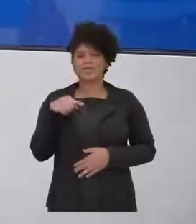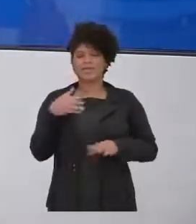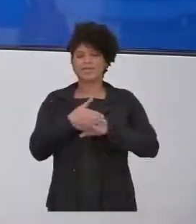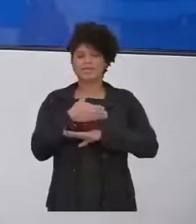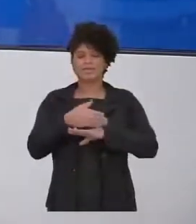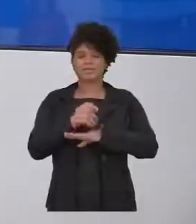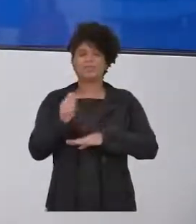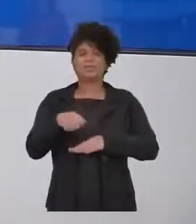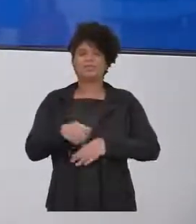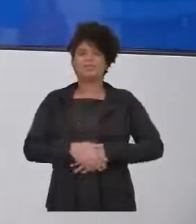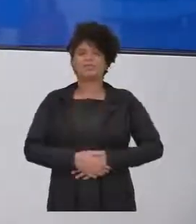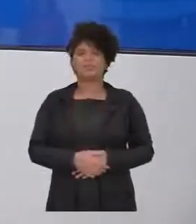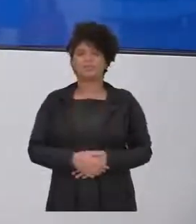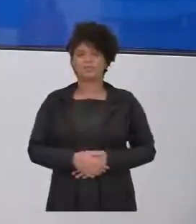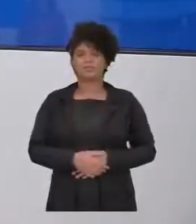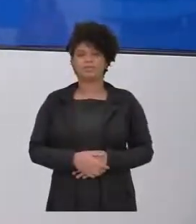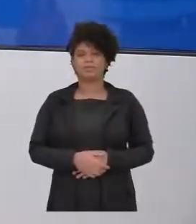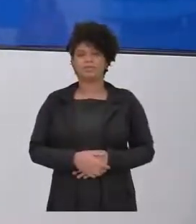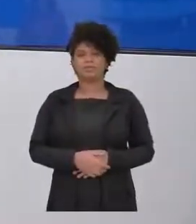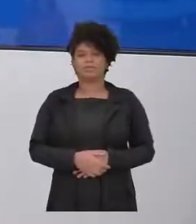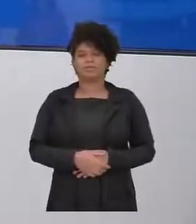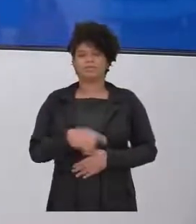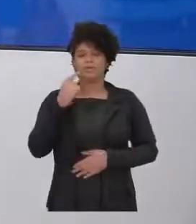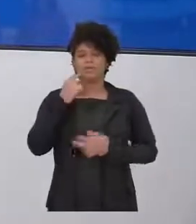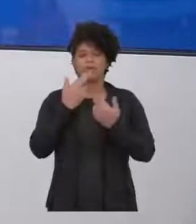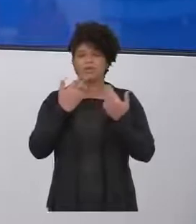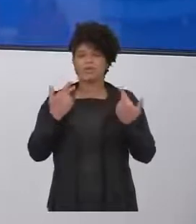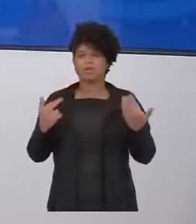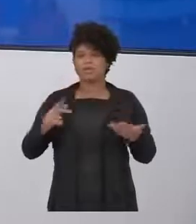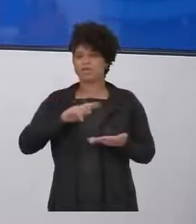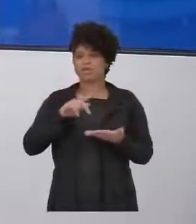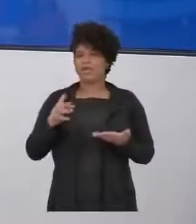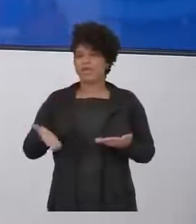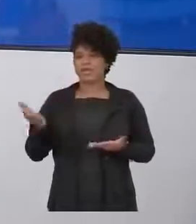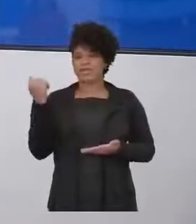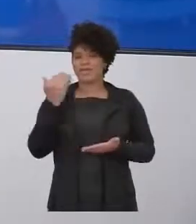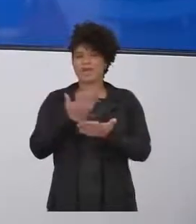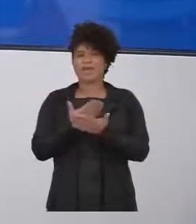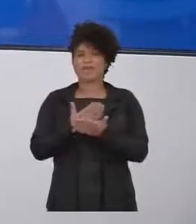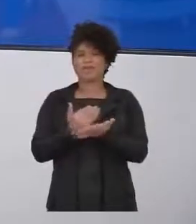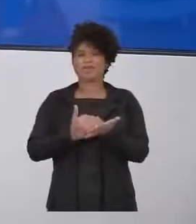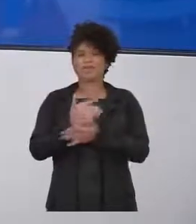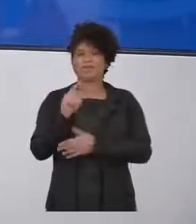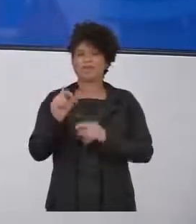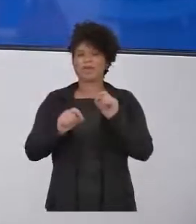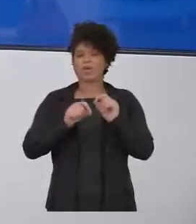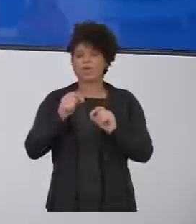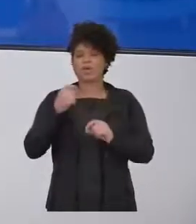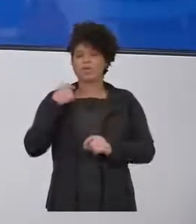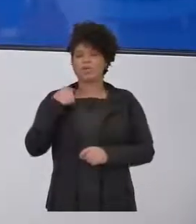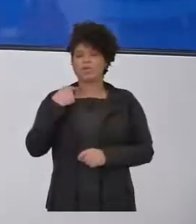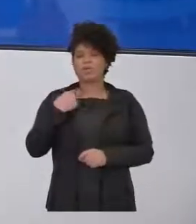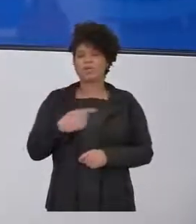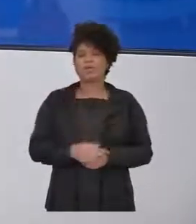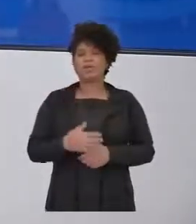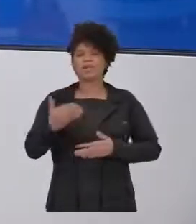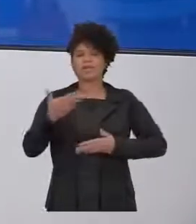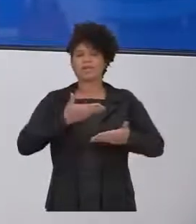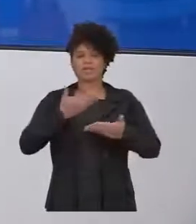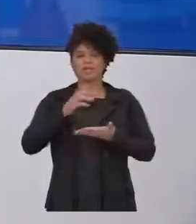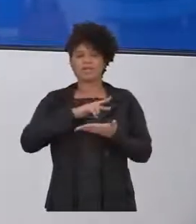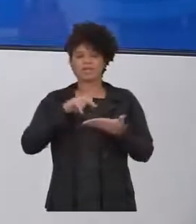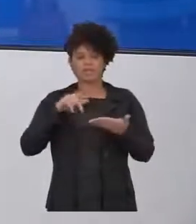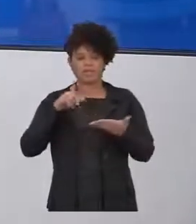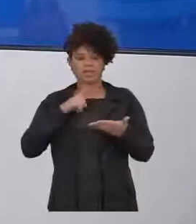CMSF_EM. Acompanhe a gente lá que tem bastante novidade. E vamos de aula hoje, de interatividade, né? Muita